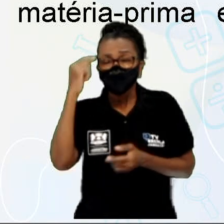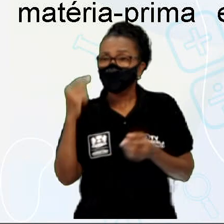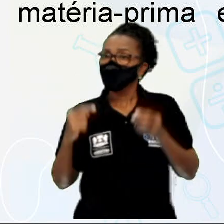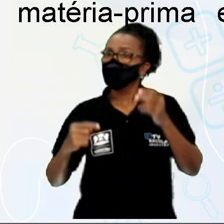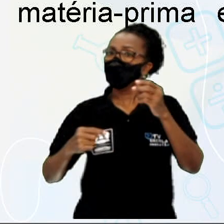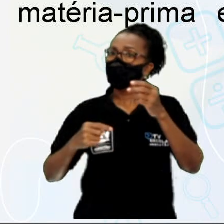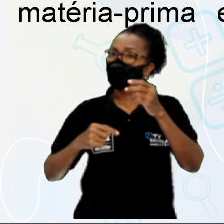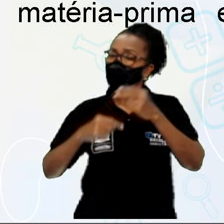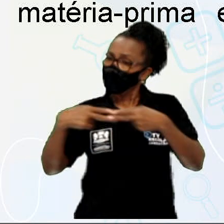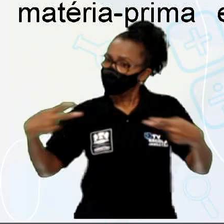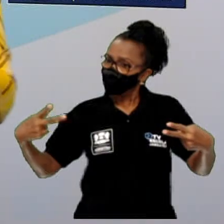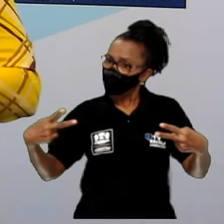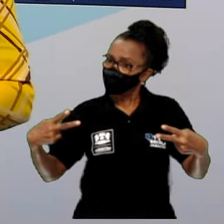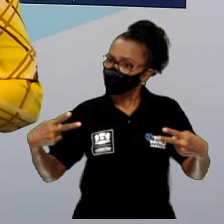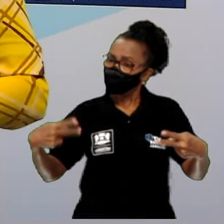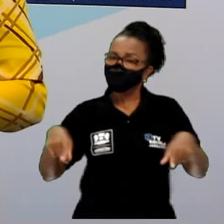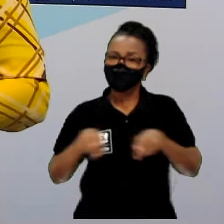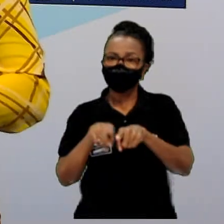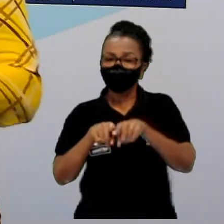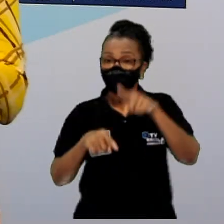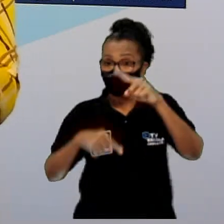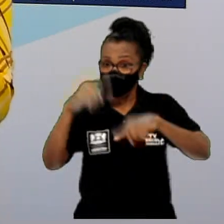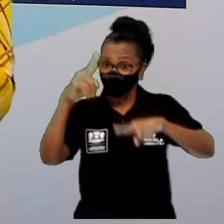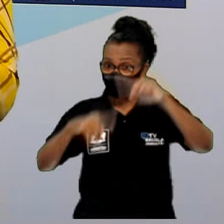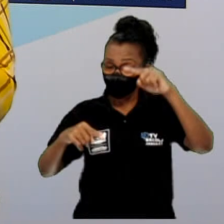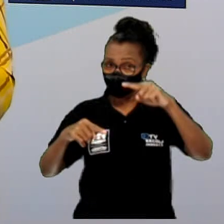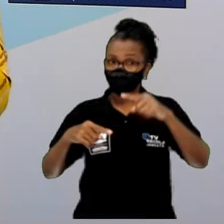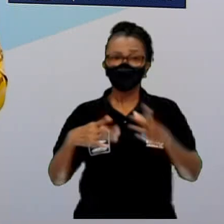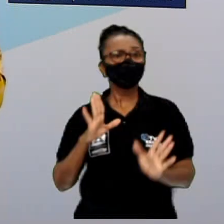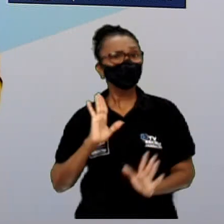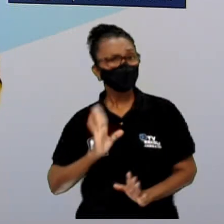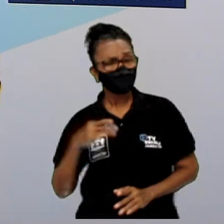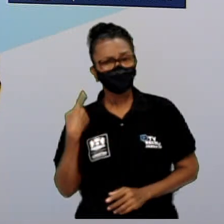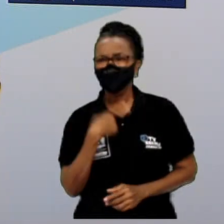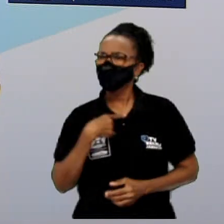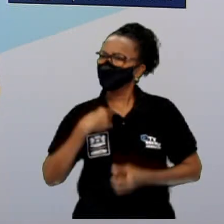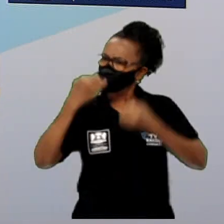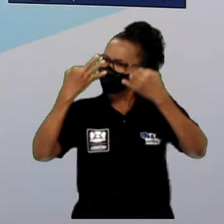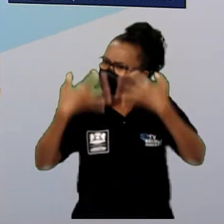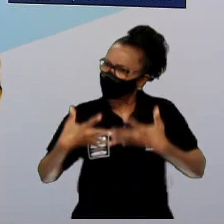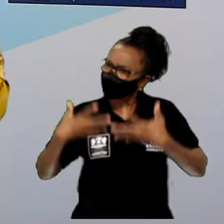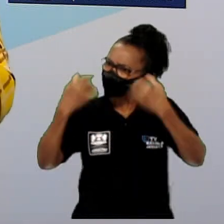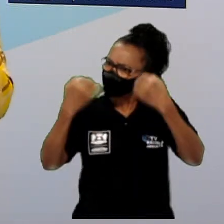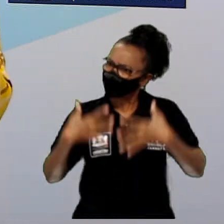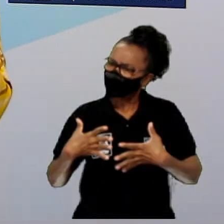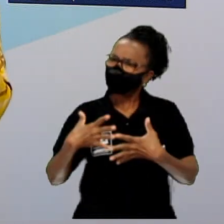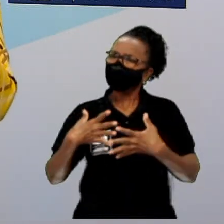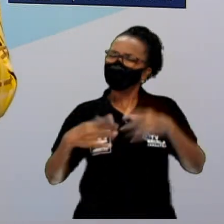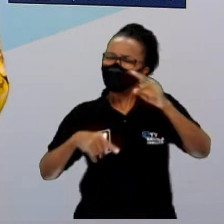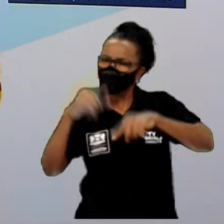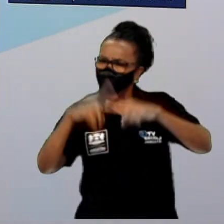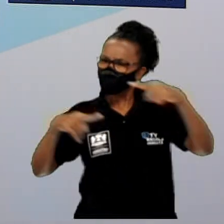objeto e material. Já que a gente falou tanto sobre objeto e material hoje, vocês